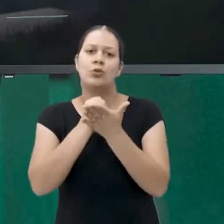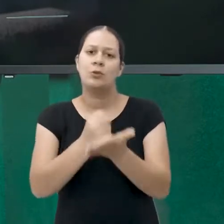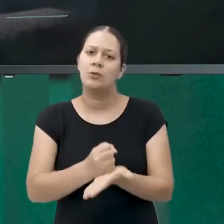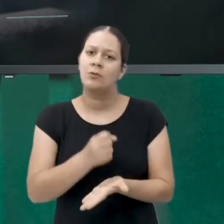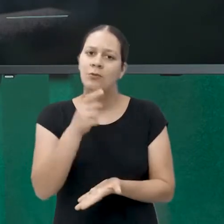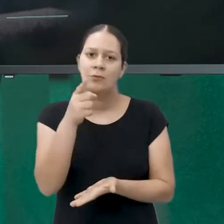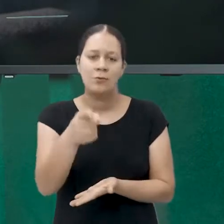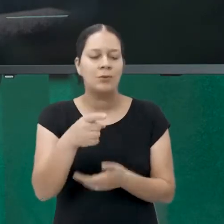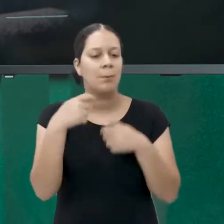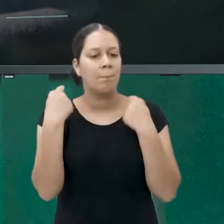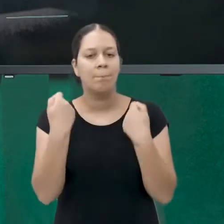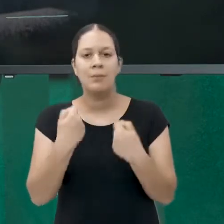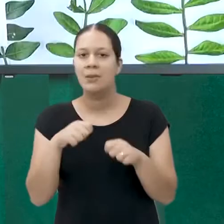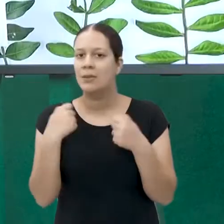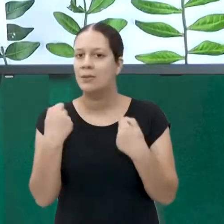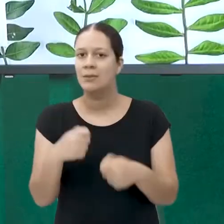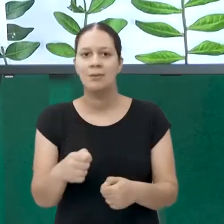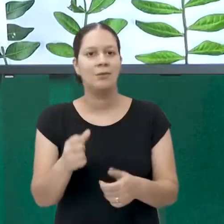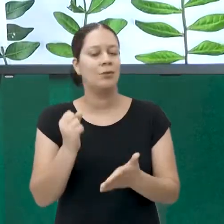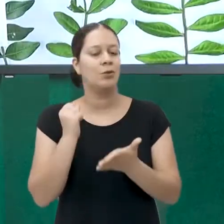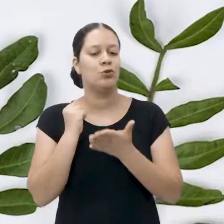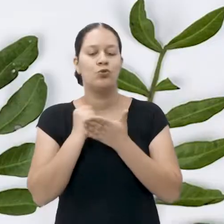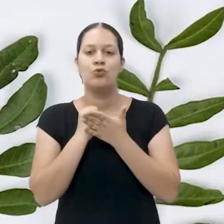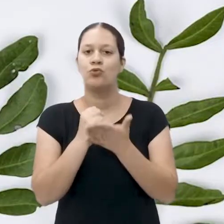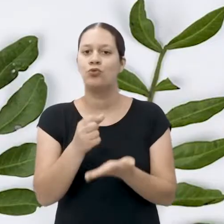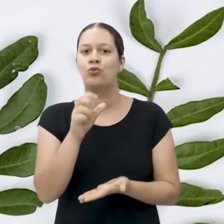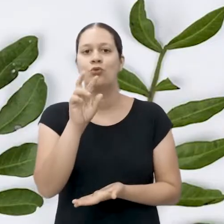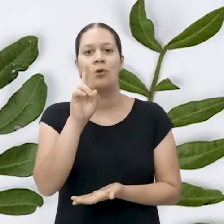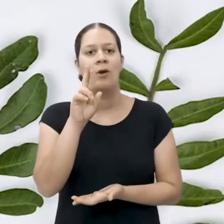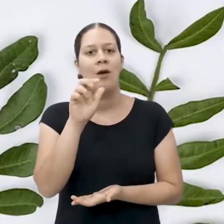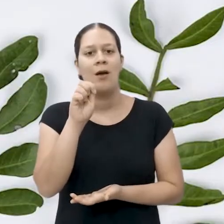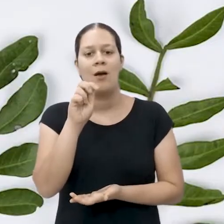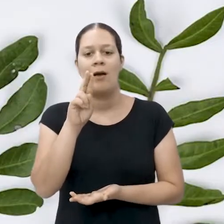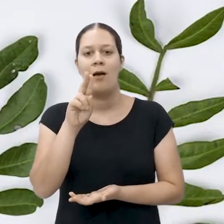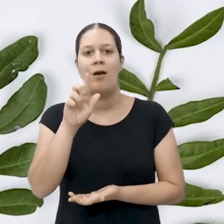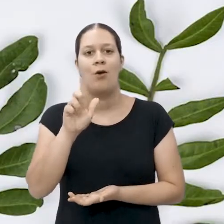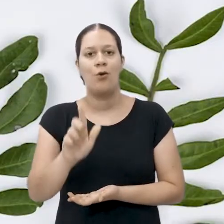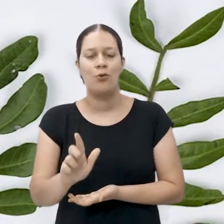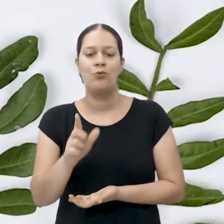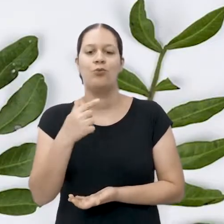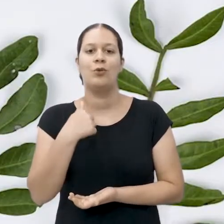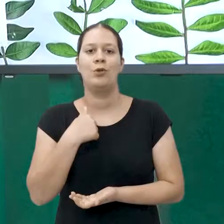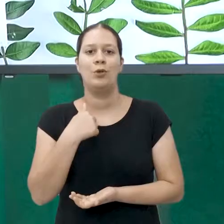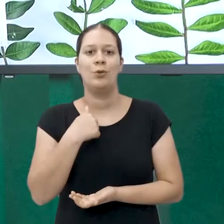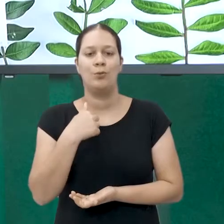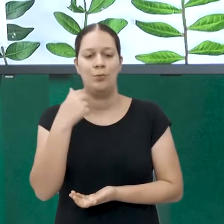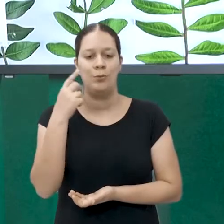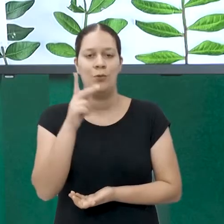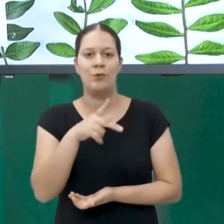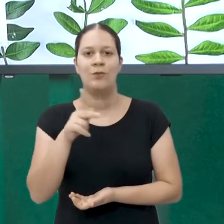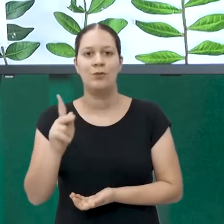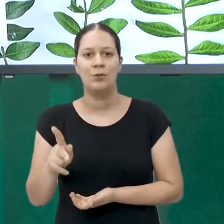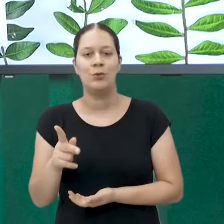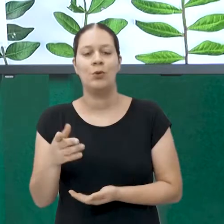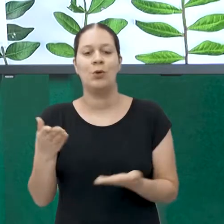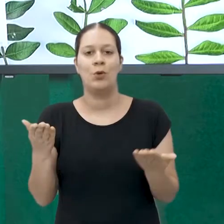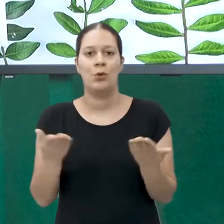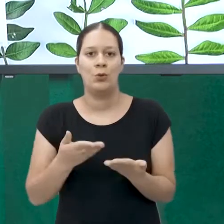que vocês precisarem. Sou eu, Raul Alves, estou com biologia com vocês aqui hoje,